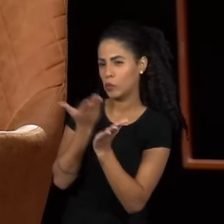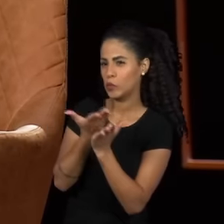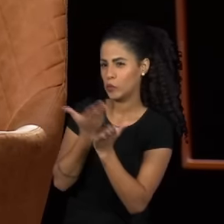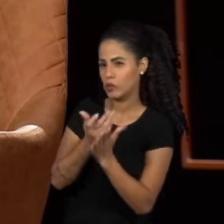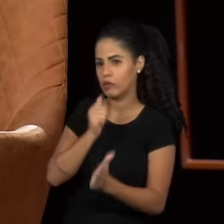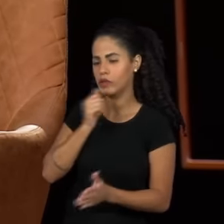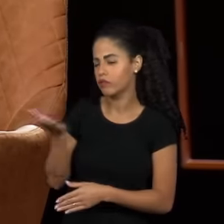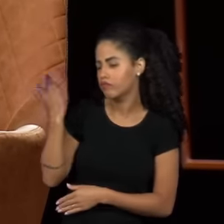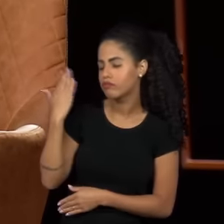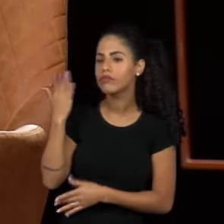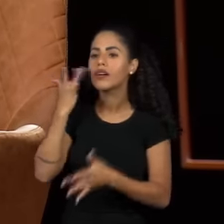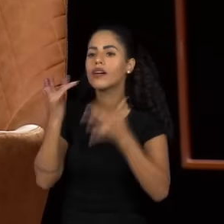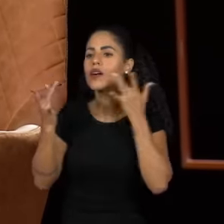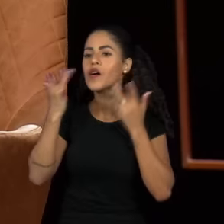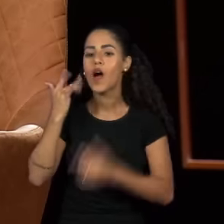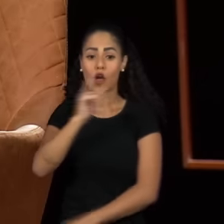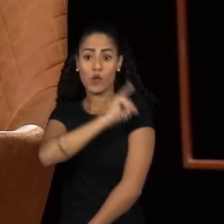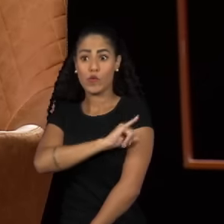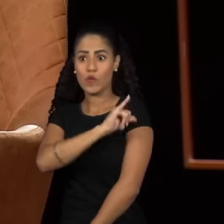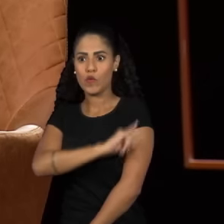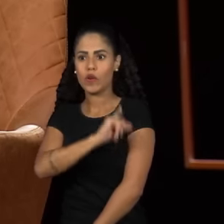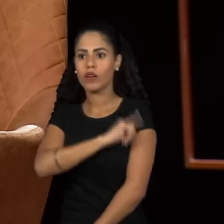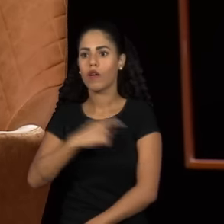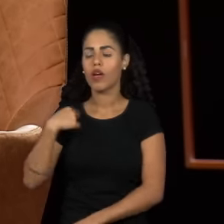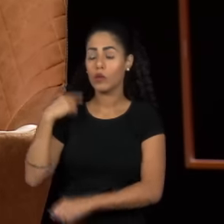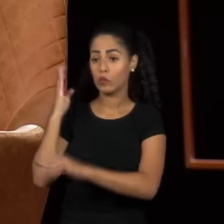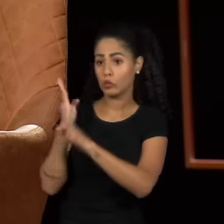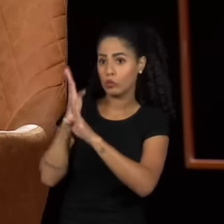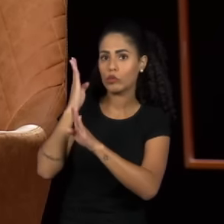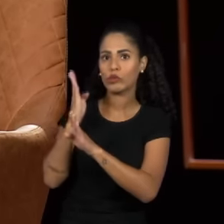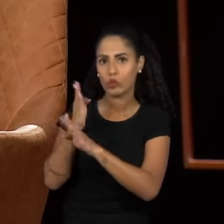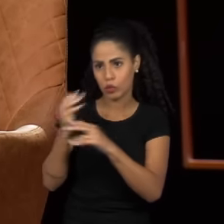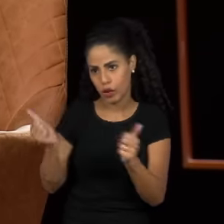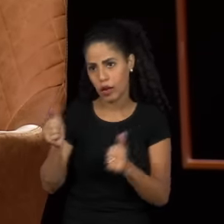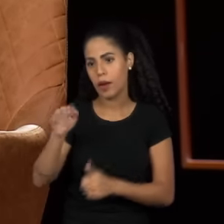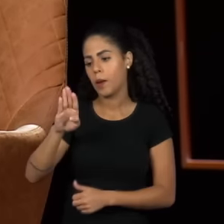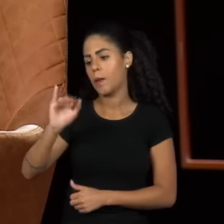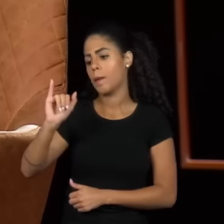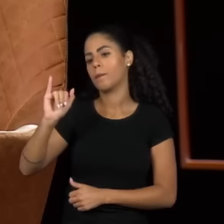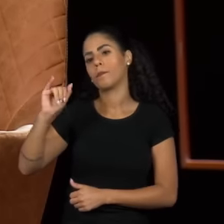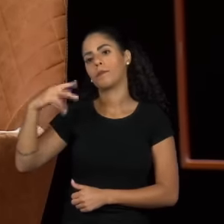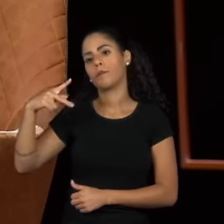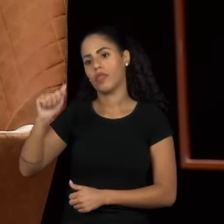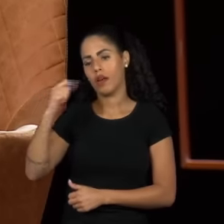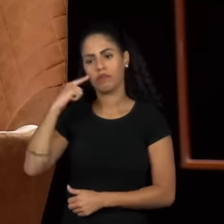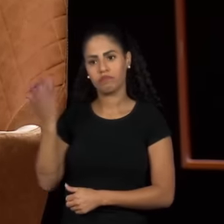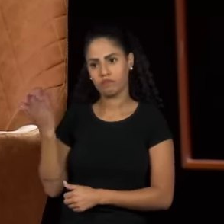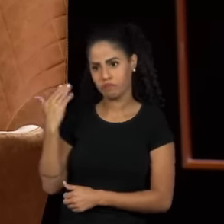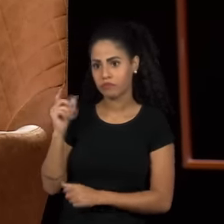de teatro no Rio de Janeiro e eu descobri que a Pina Bausch... Imagina, Pina Bausch, gente. Uau. Pina